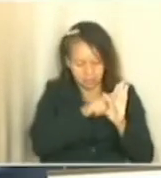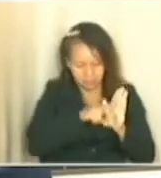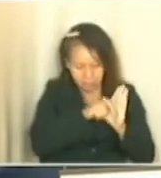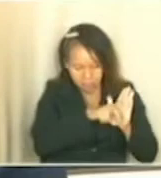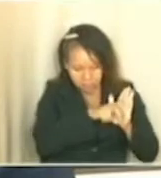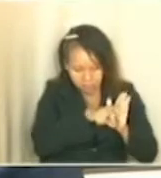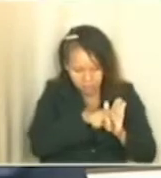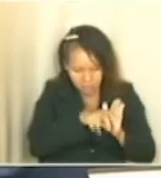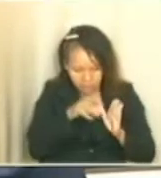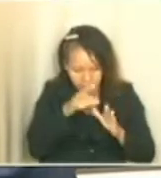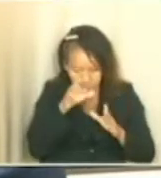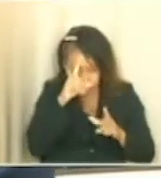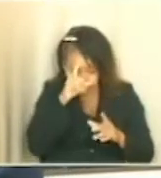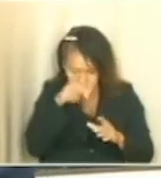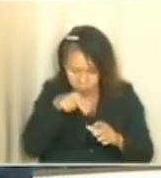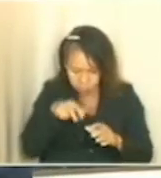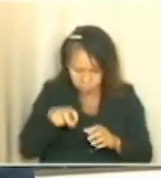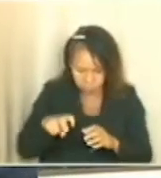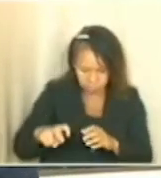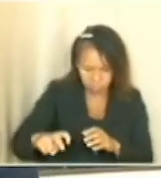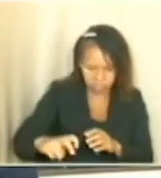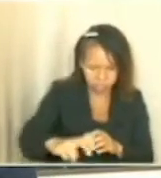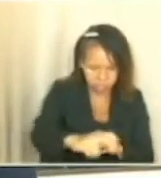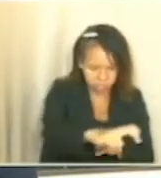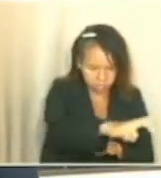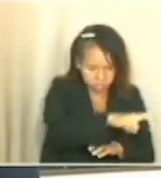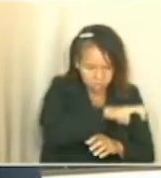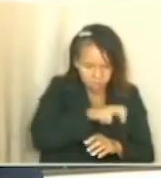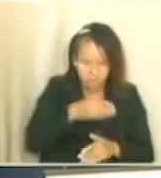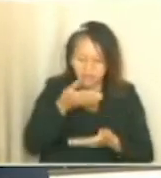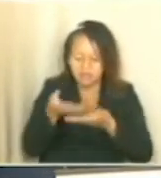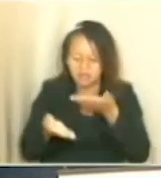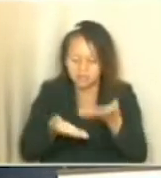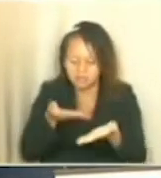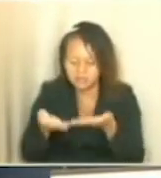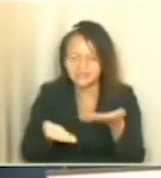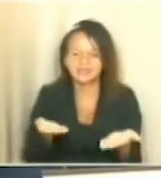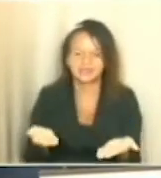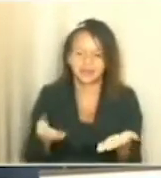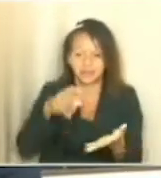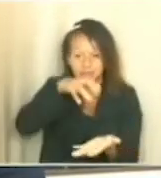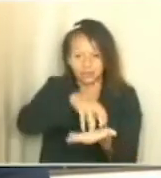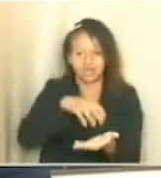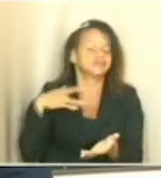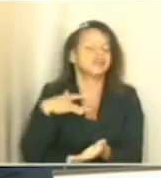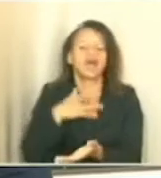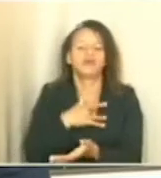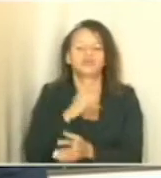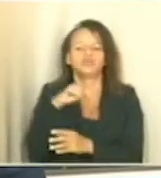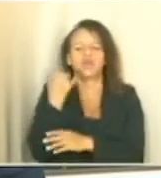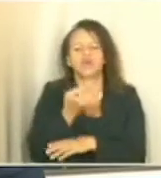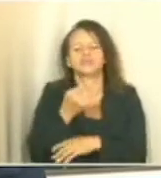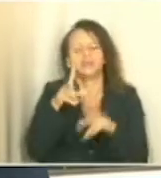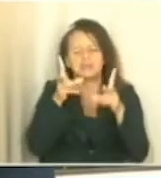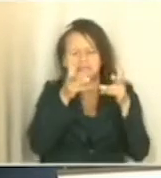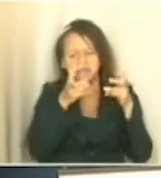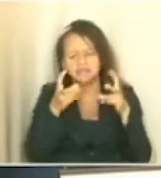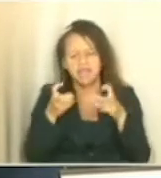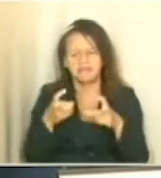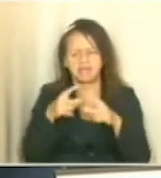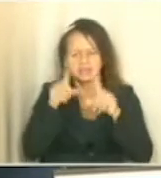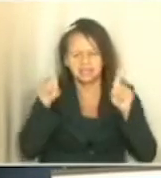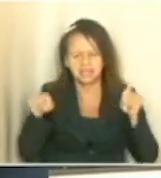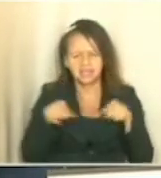poder adentrar na recepção dessa unidade de saúde. Nós identificamos salas